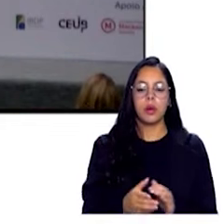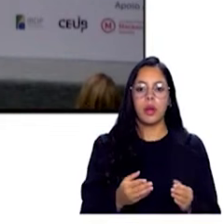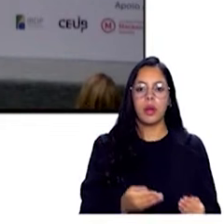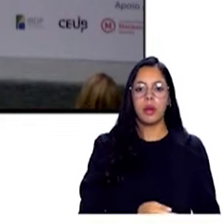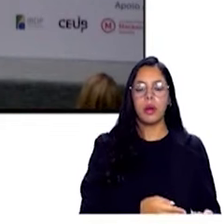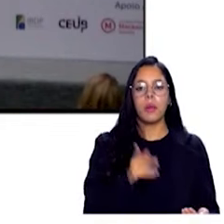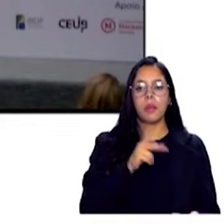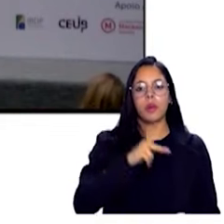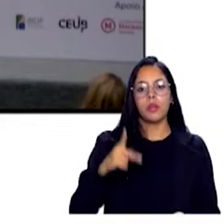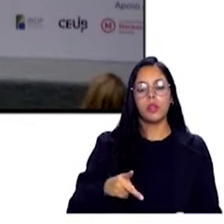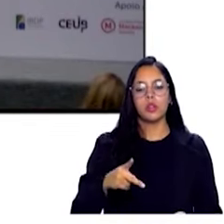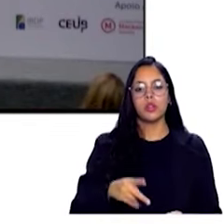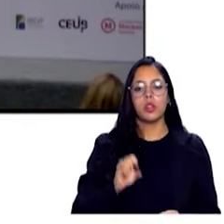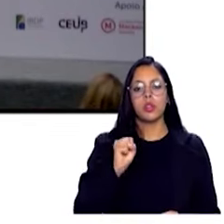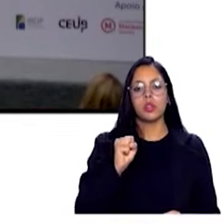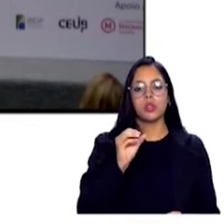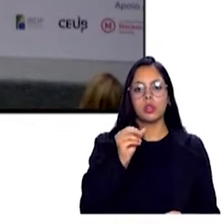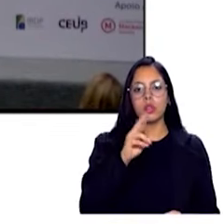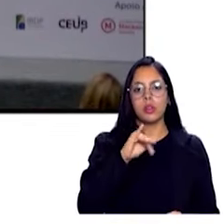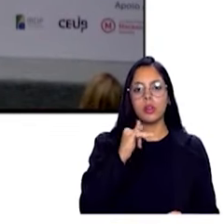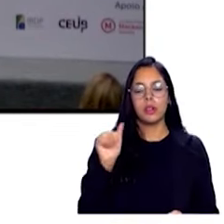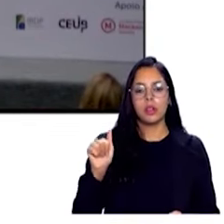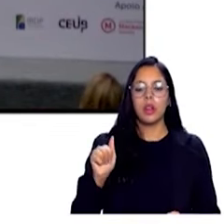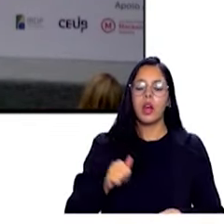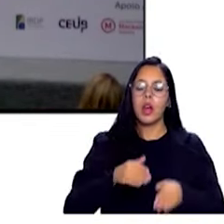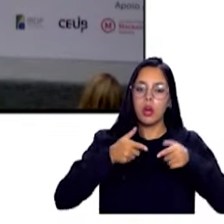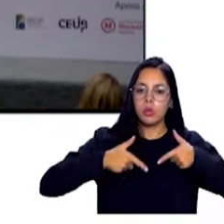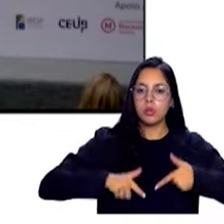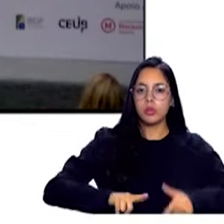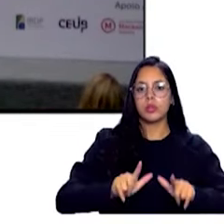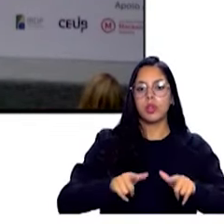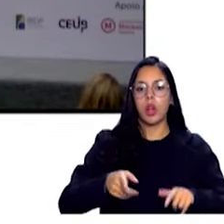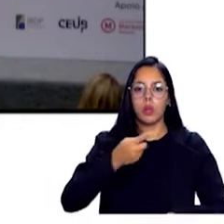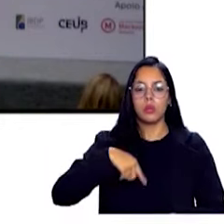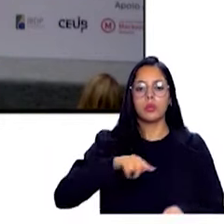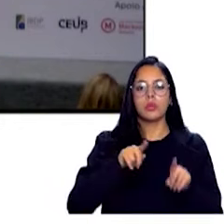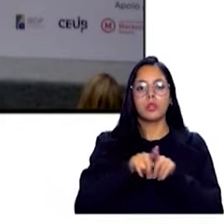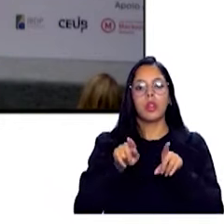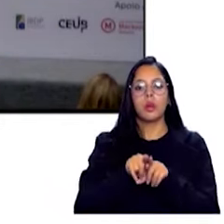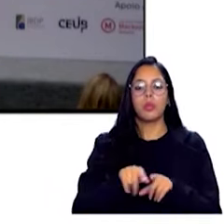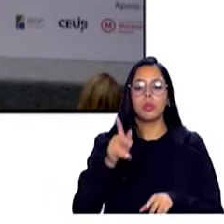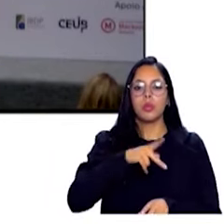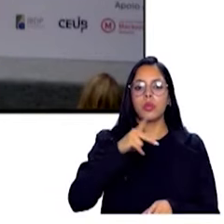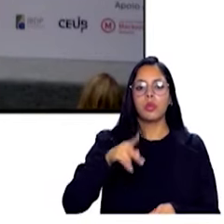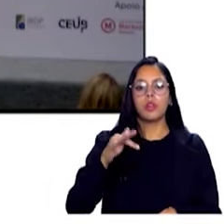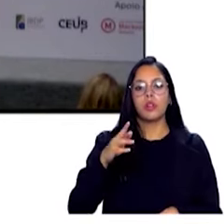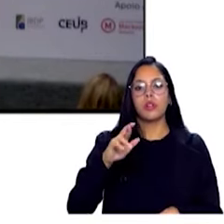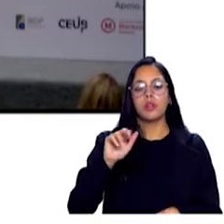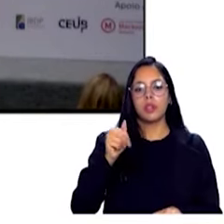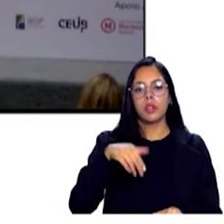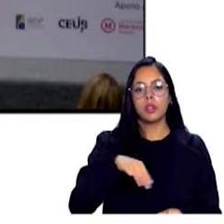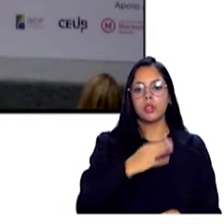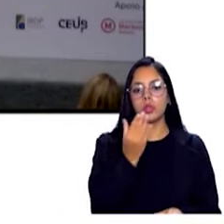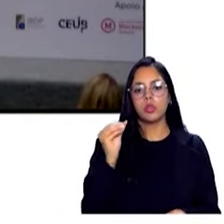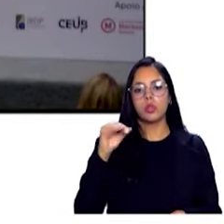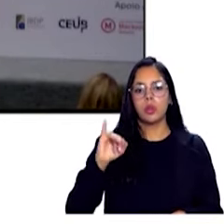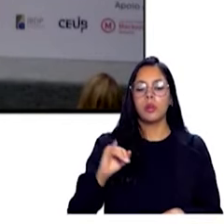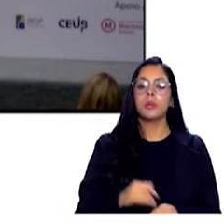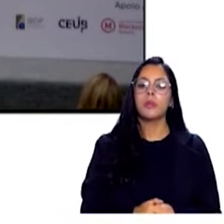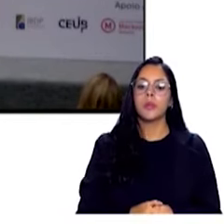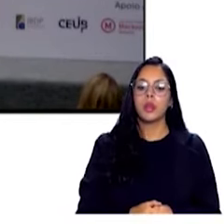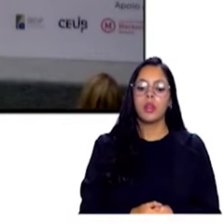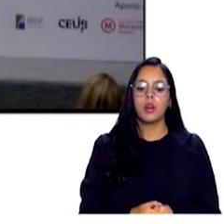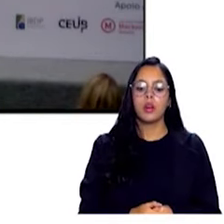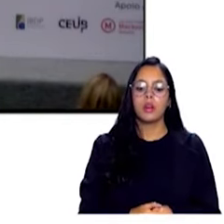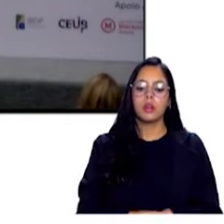o nosso eh certificado ao professor François molier o nosso certificado Professor Sérgio o